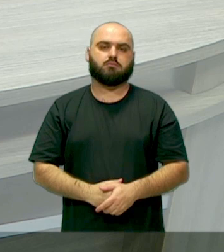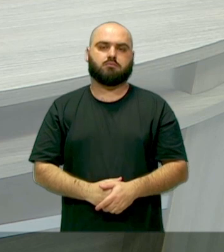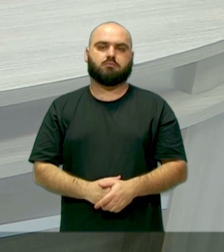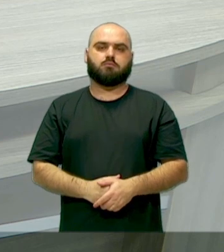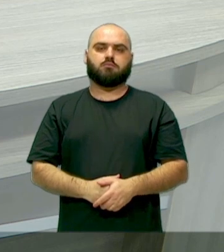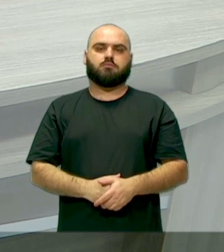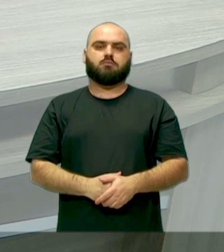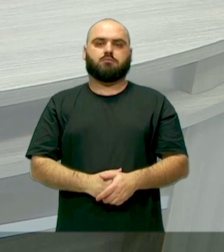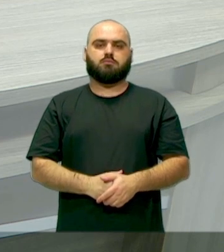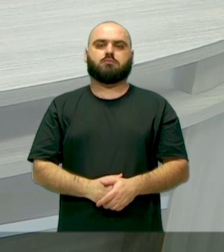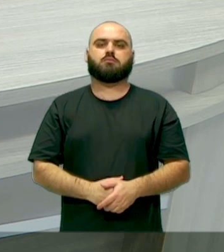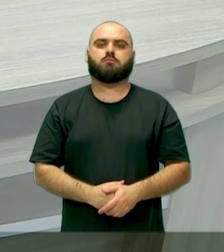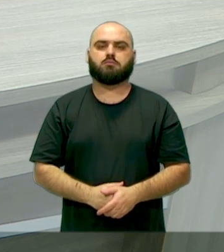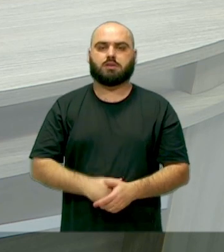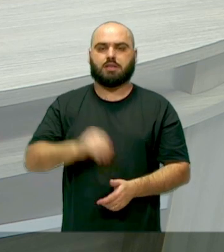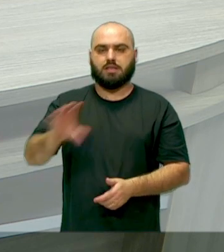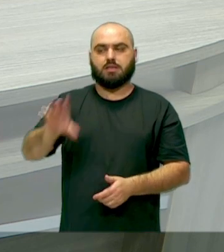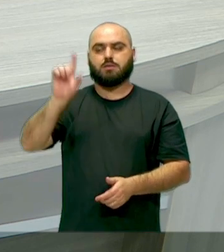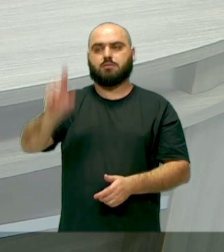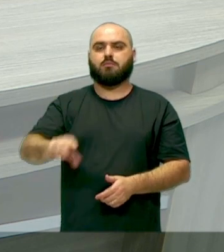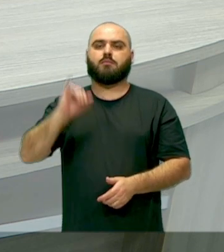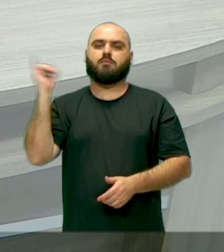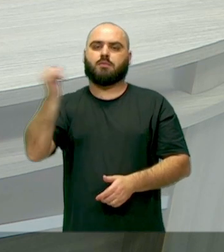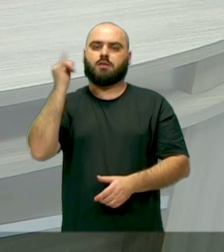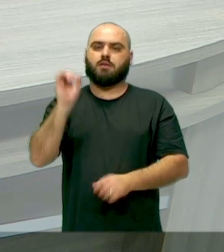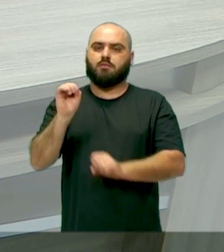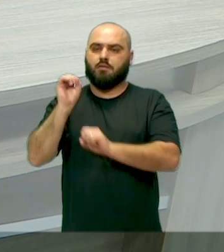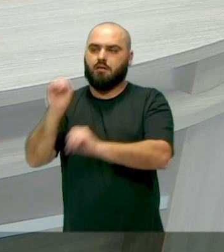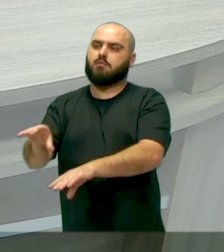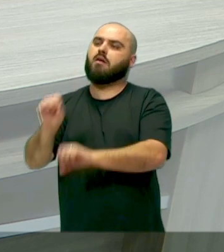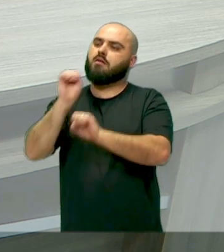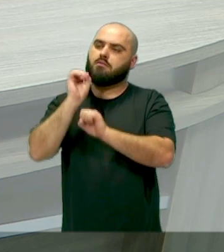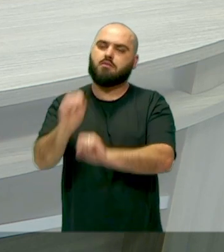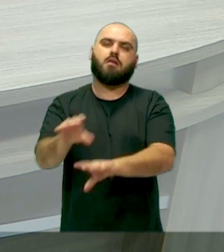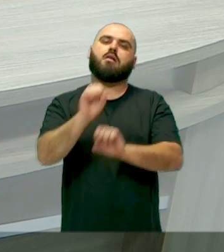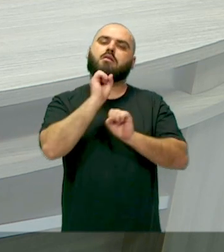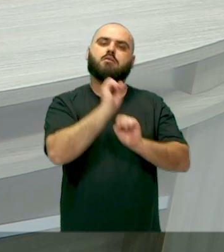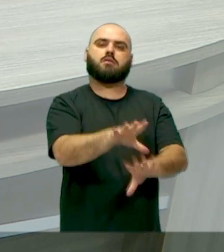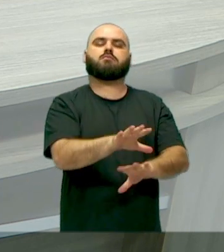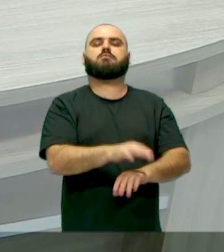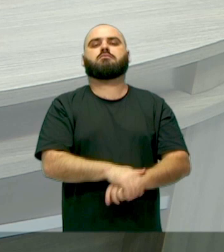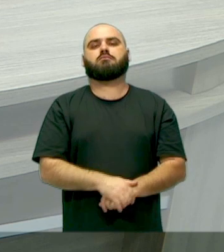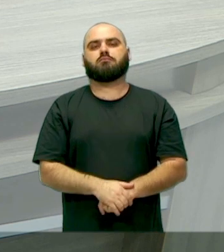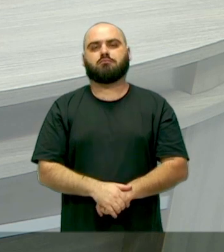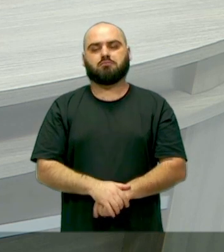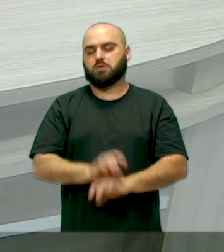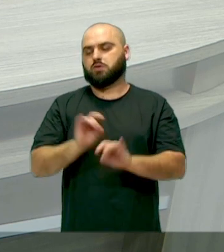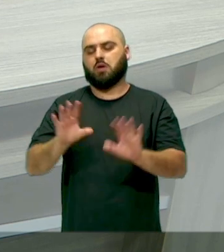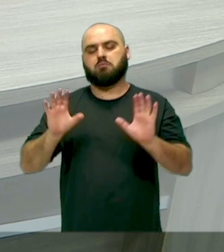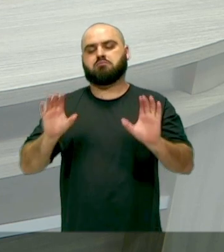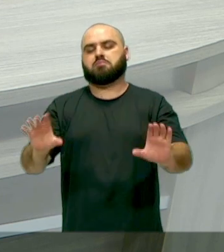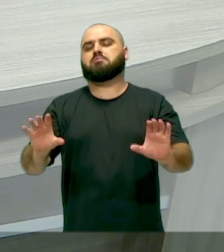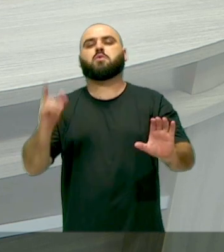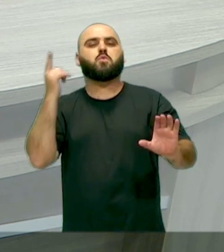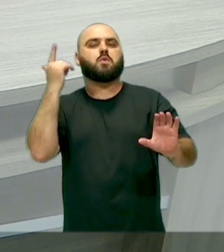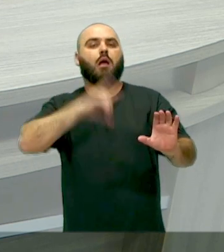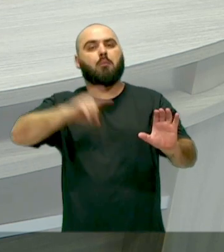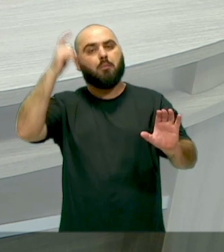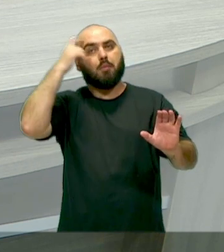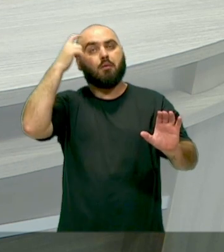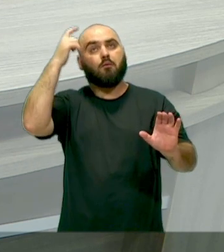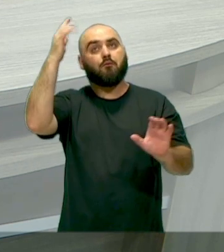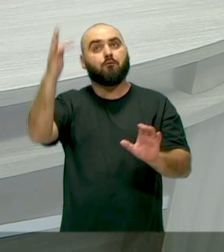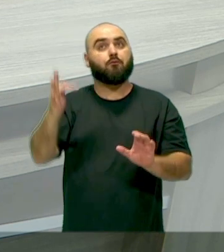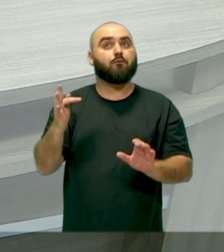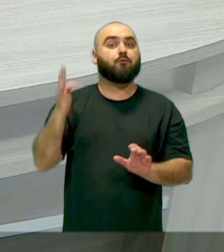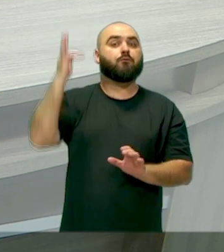Isso é importantíssimo. Educar, educar, educar. Só assim a gente pode pensar